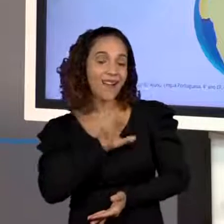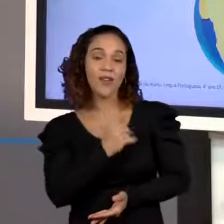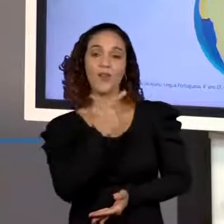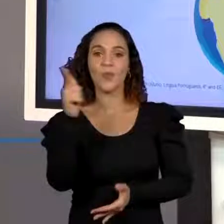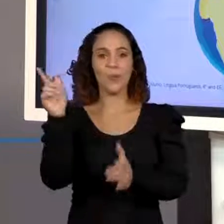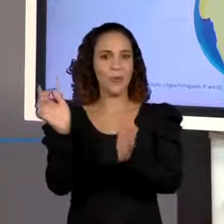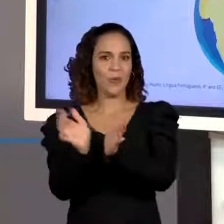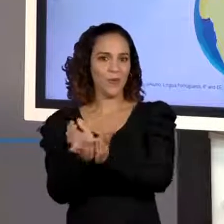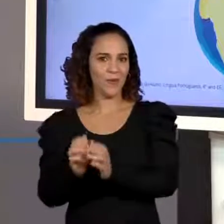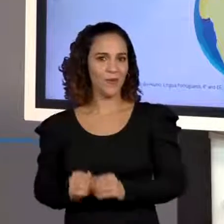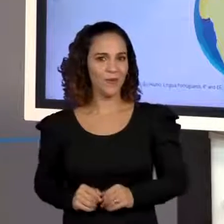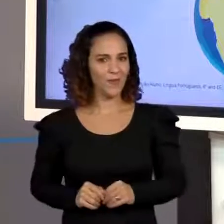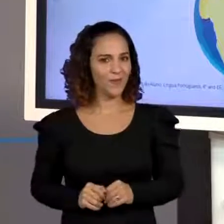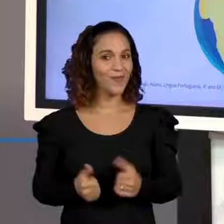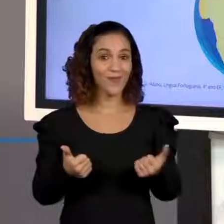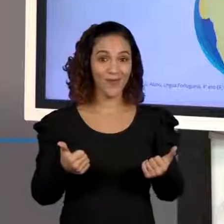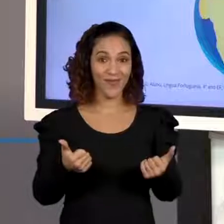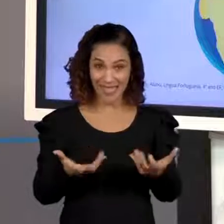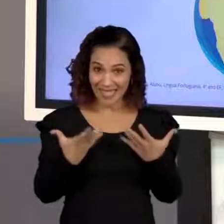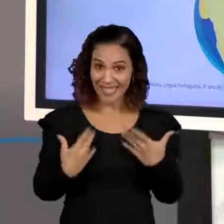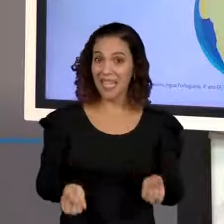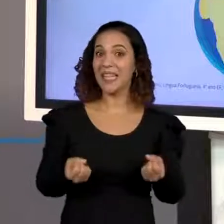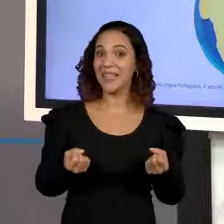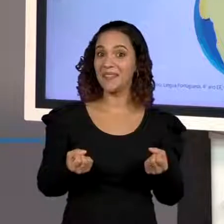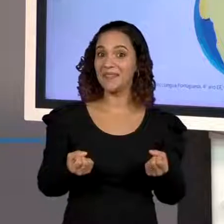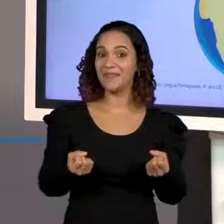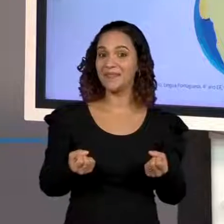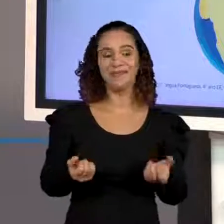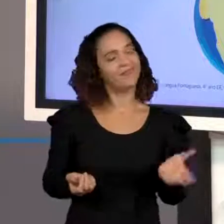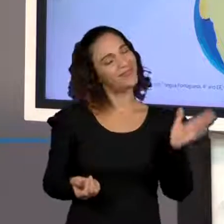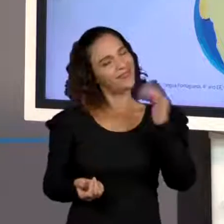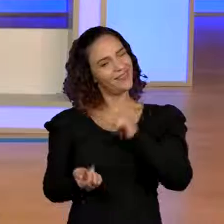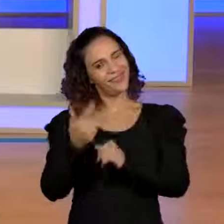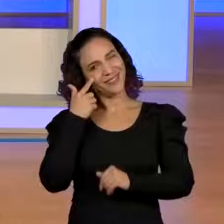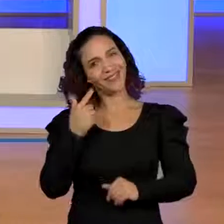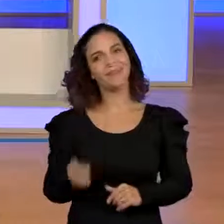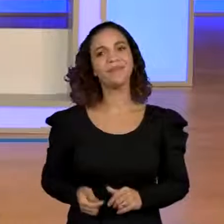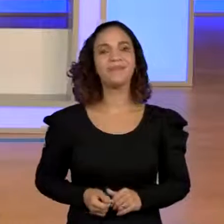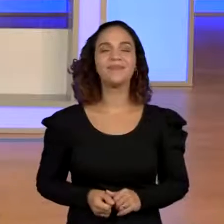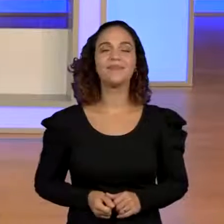salas. Topa viajar comigo aí nessa aula? Então vem comigo, olha só.